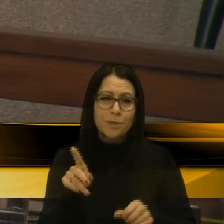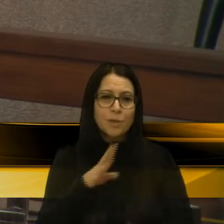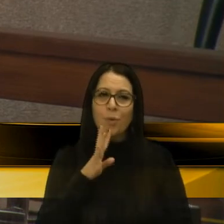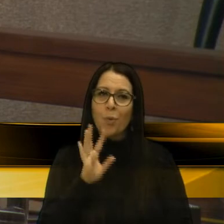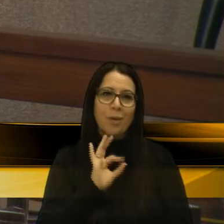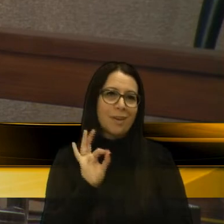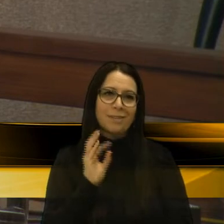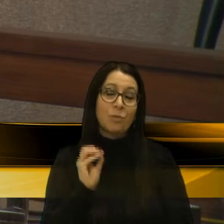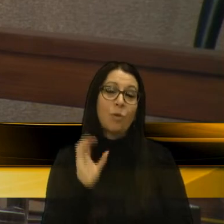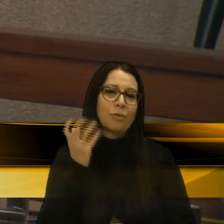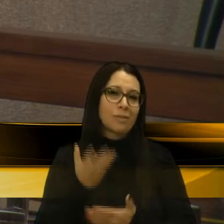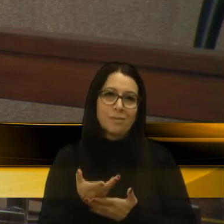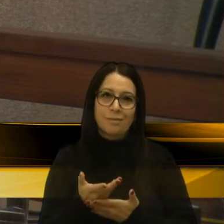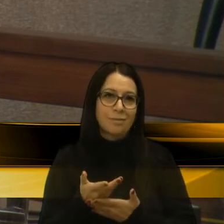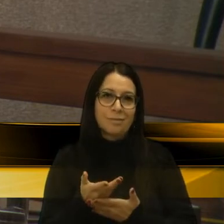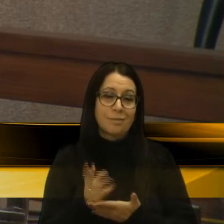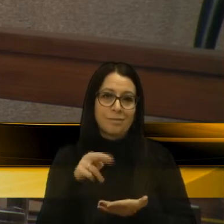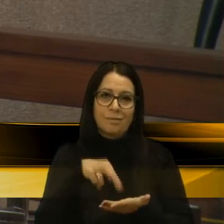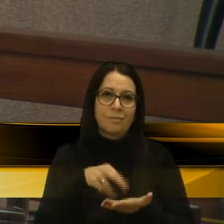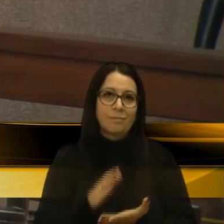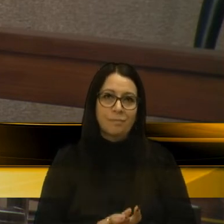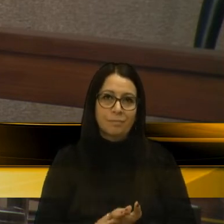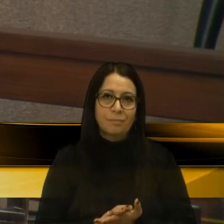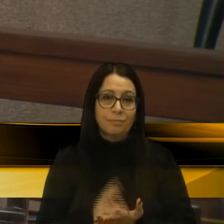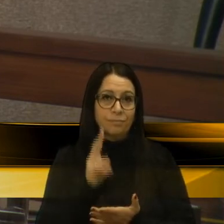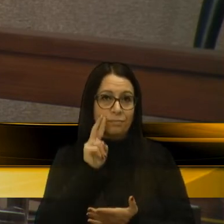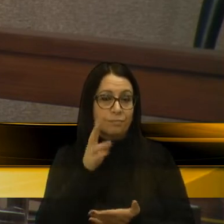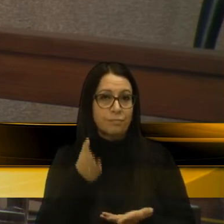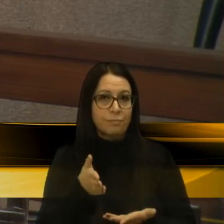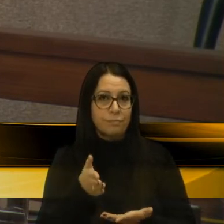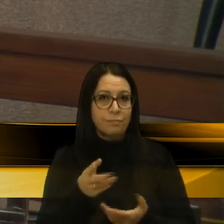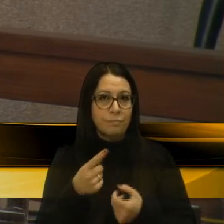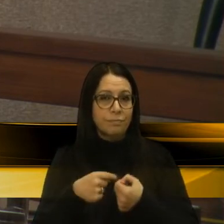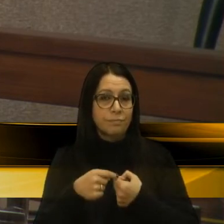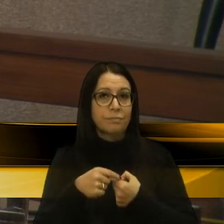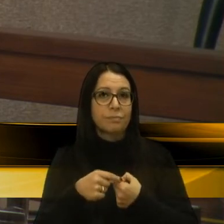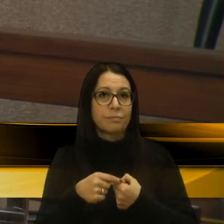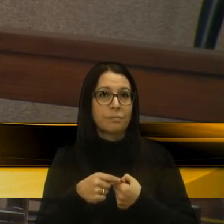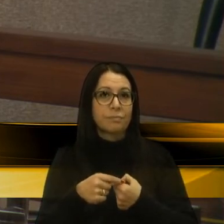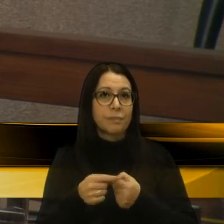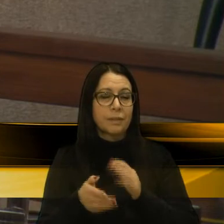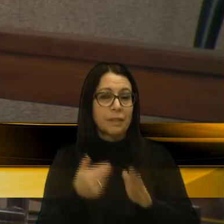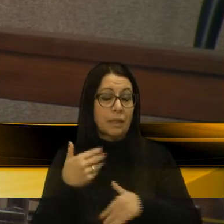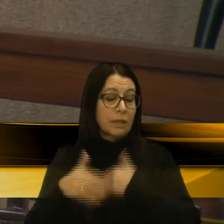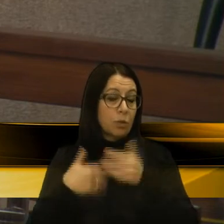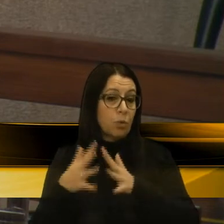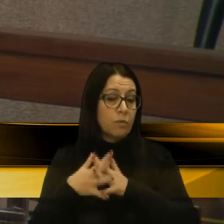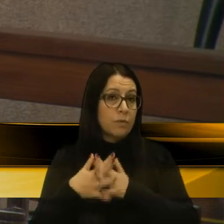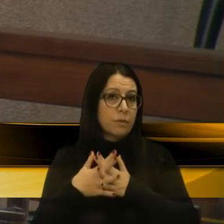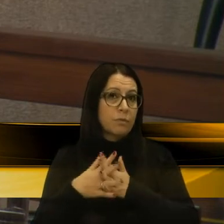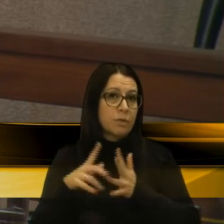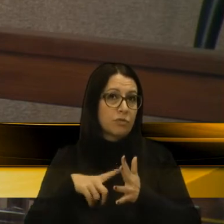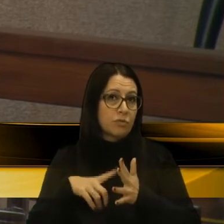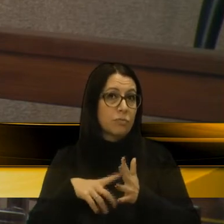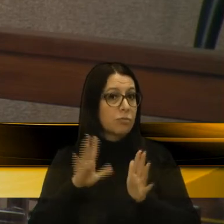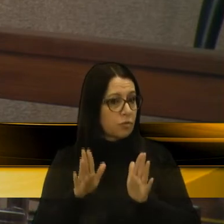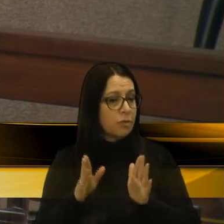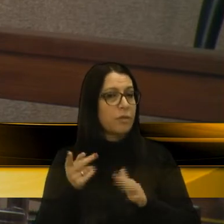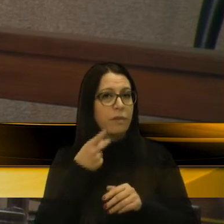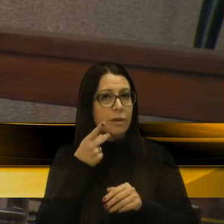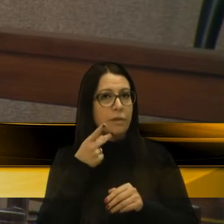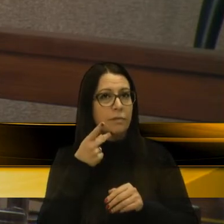Meneguzzi, logo em seguida o vereador Toigo. Pedi a parte primeiro. A vereadora Adilá antes, então. Bem rápido, vereador Eloy, lhe